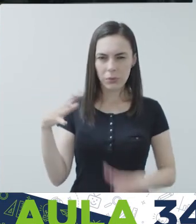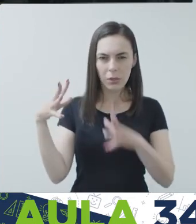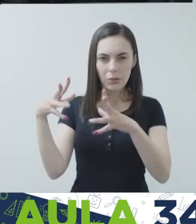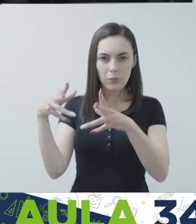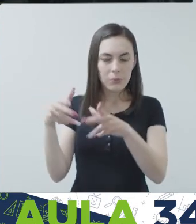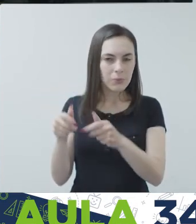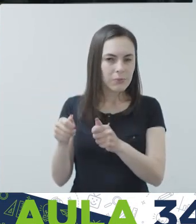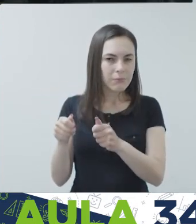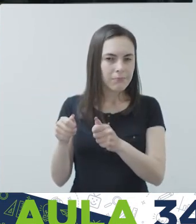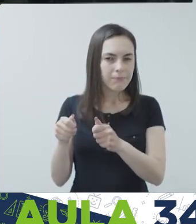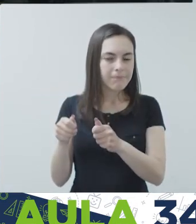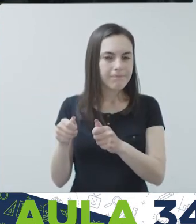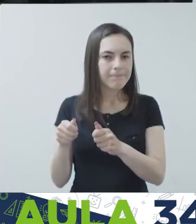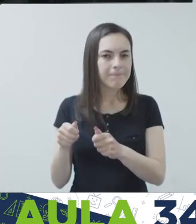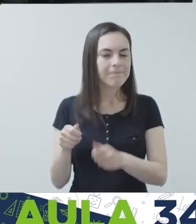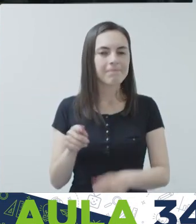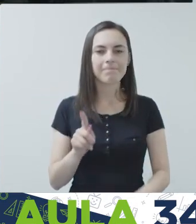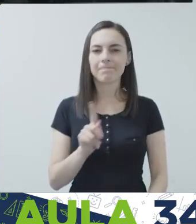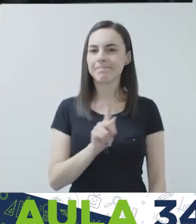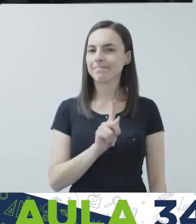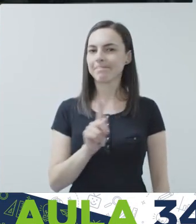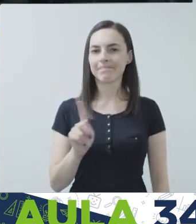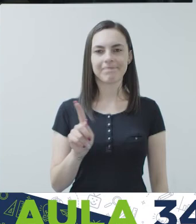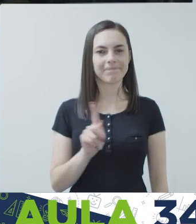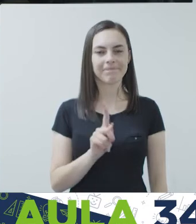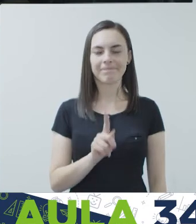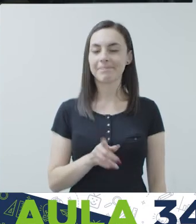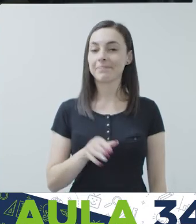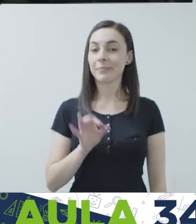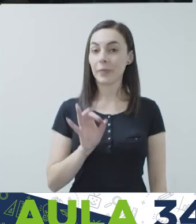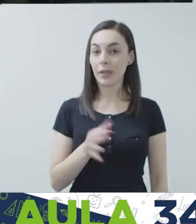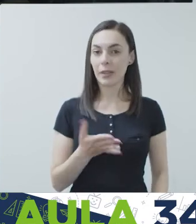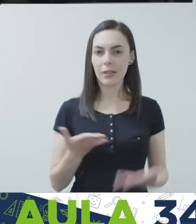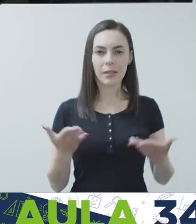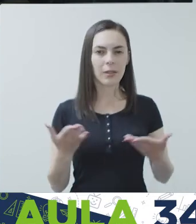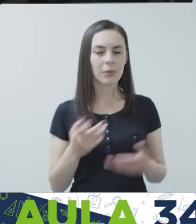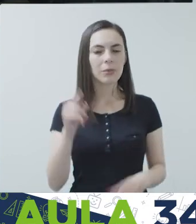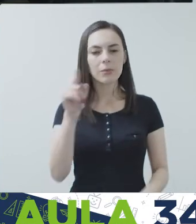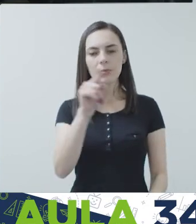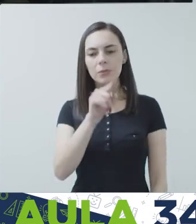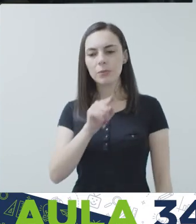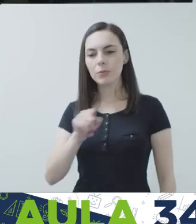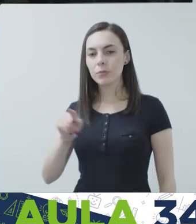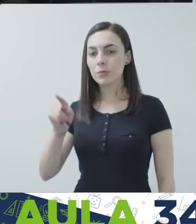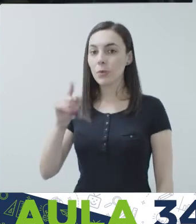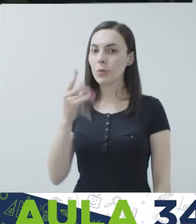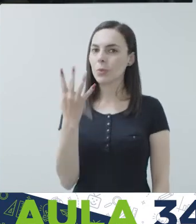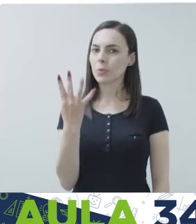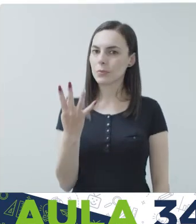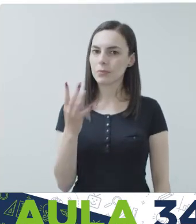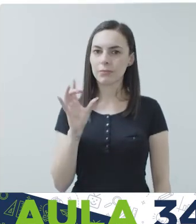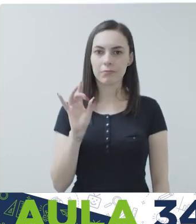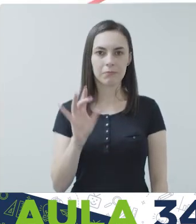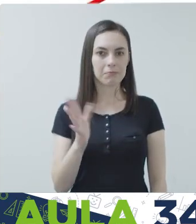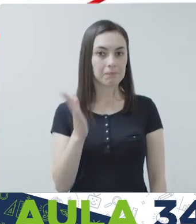aqui? Não, isso mesmo. Então vamos contornar 4 aviões. Vamos lá?